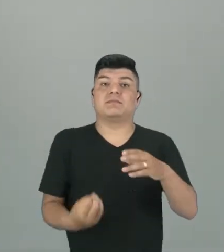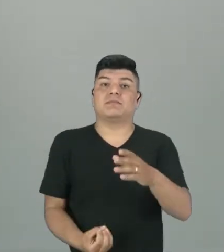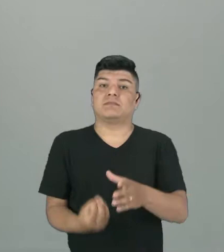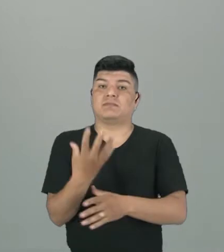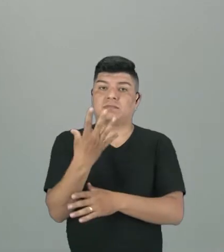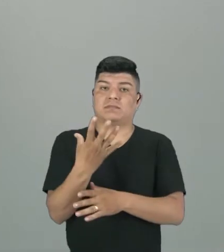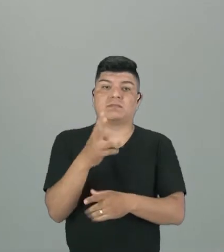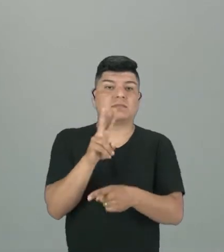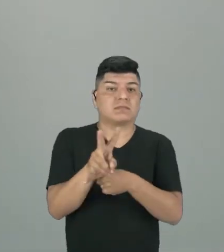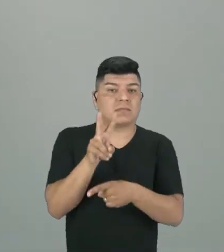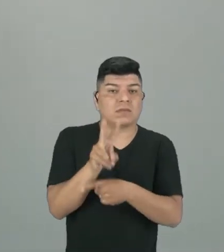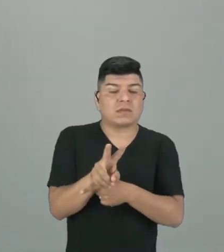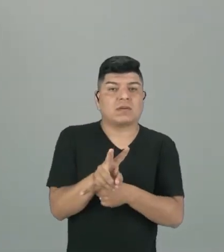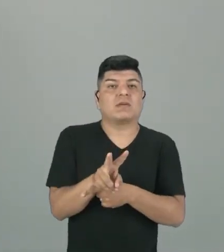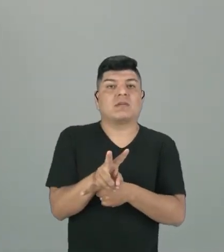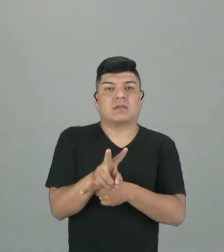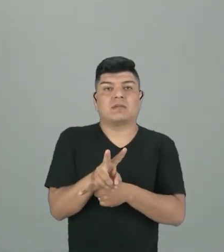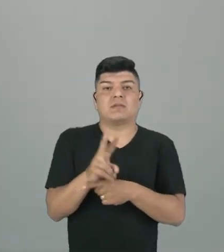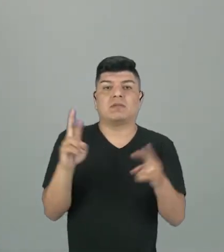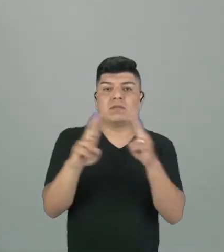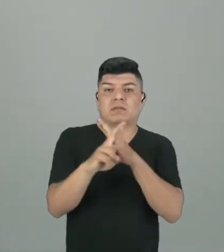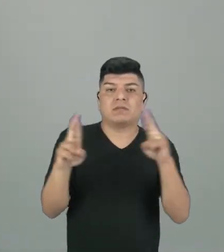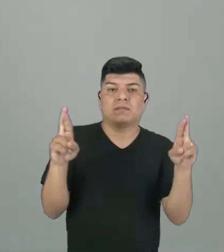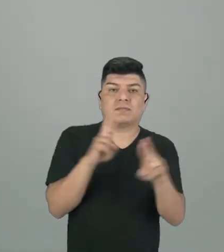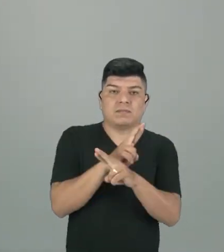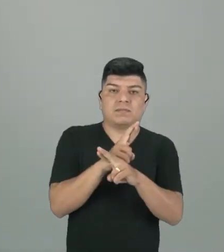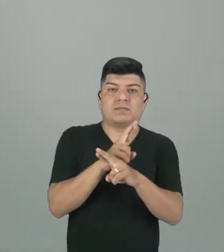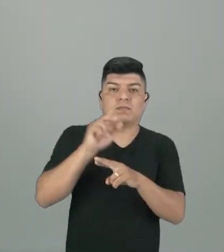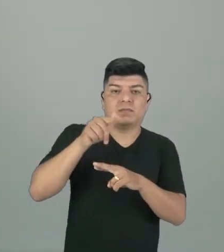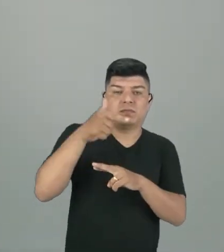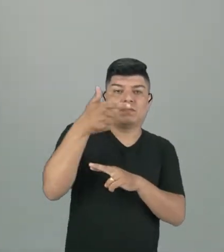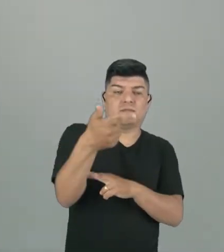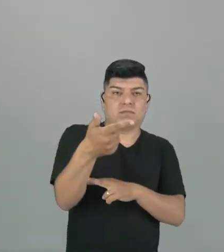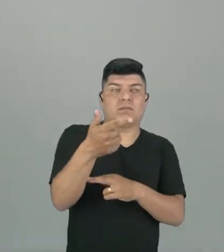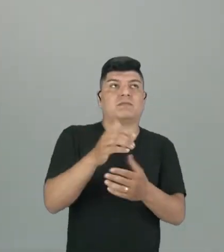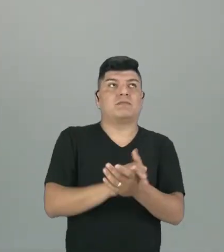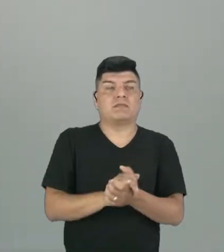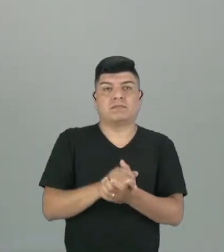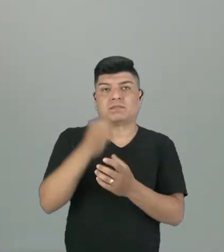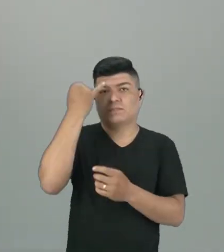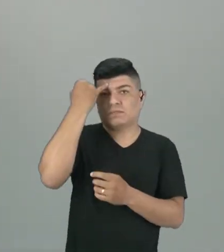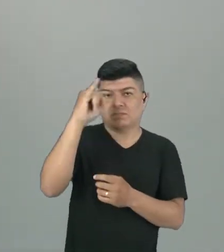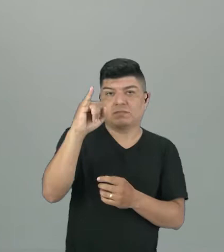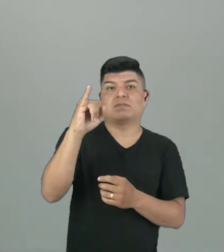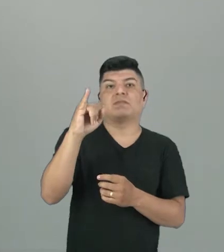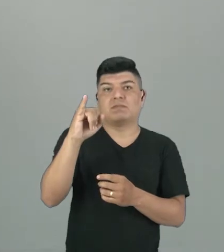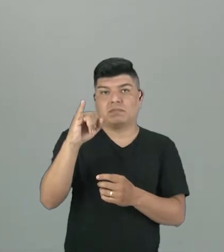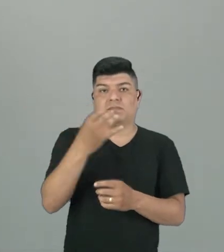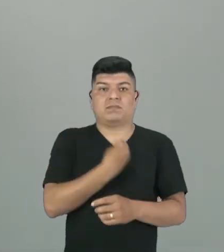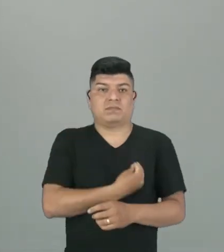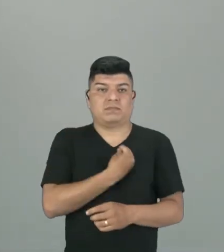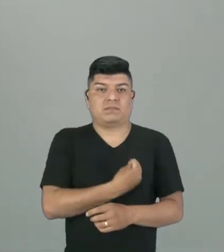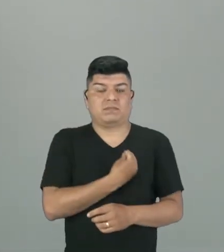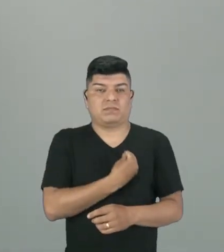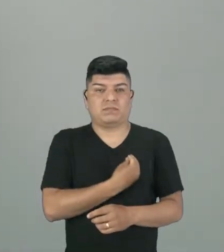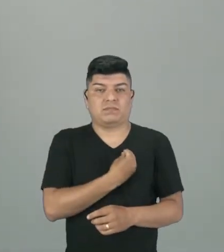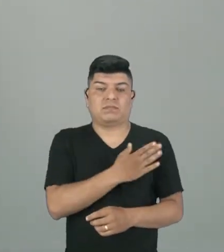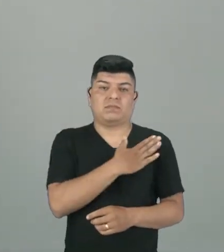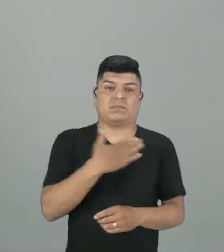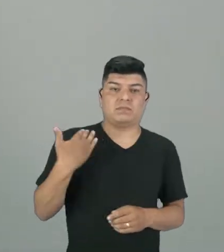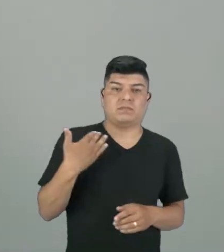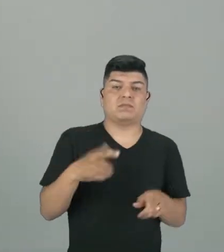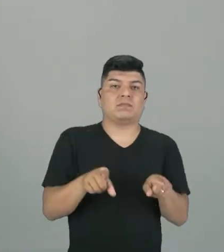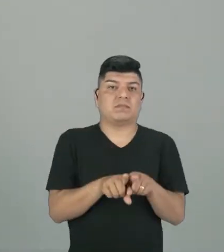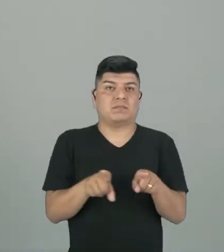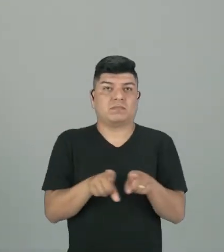a preservação, o relacionamento com o outro, a ideia sobre vida, a ideia sobre morte,